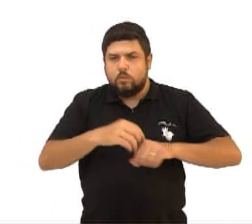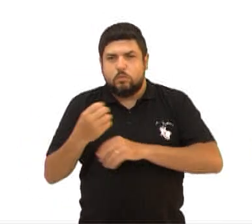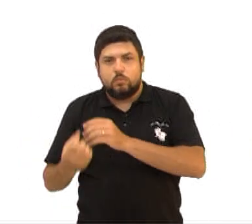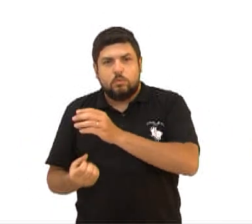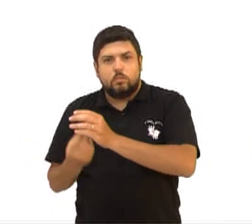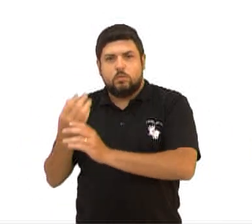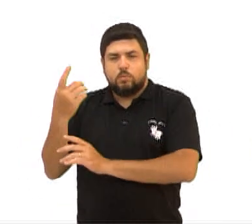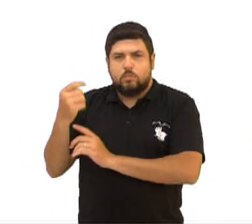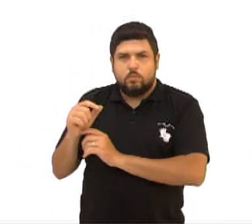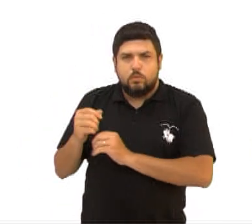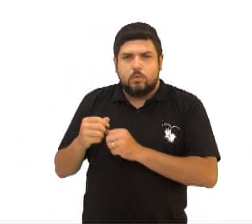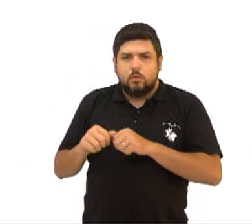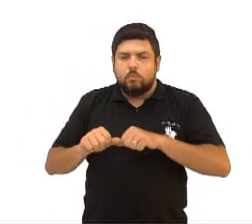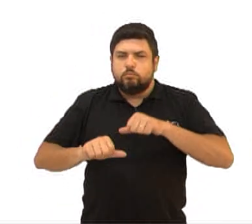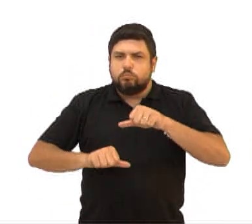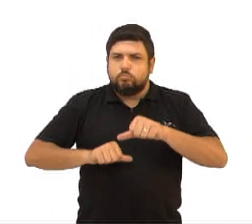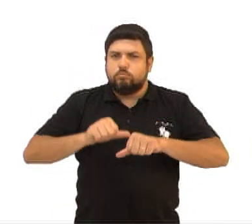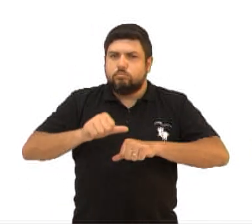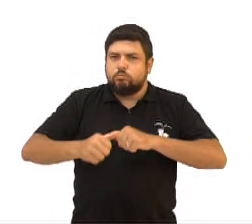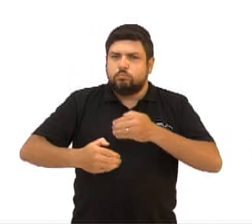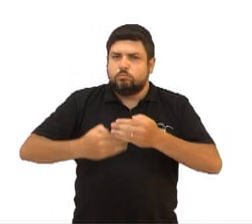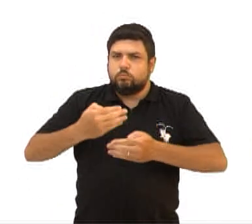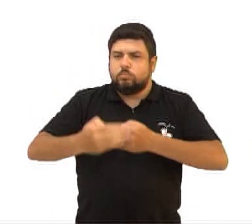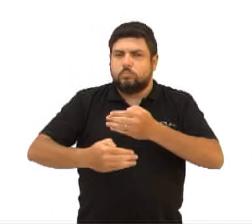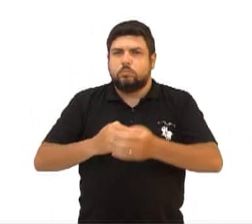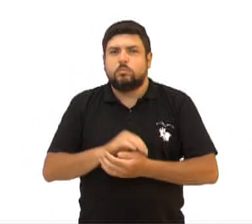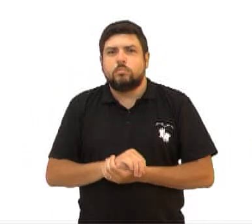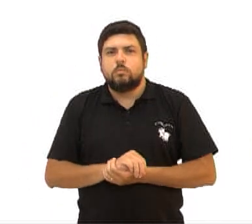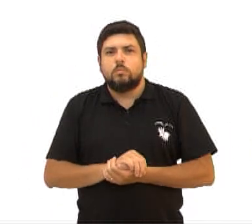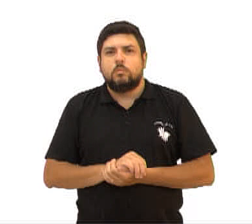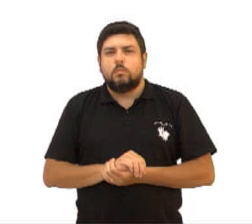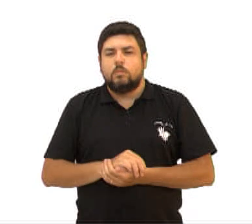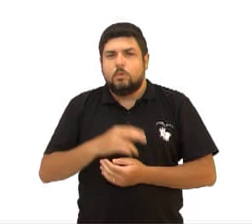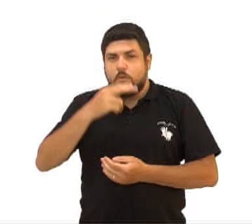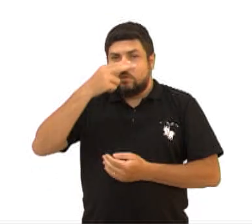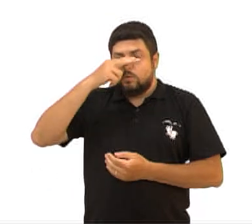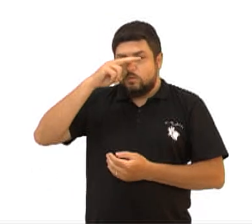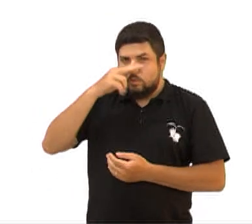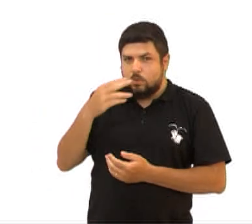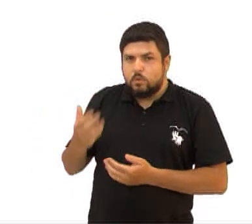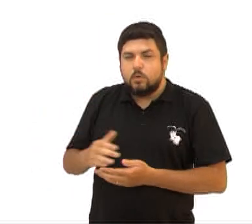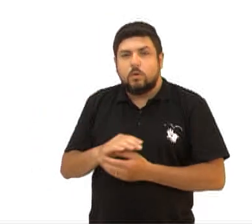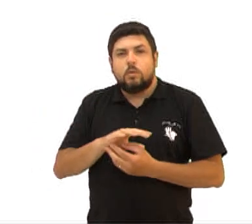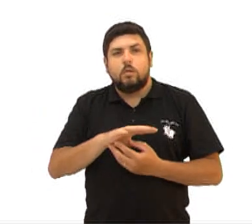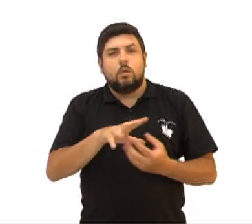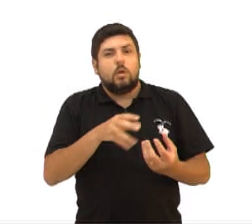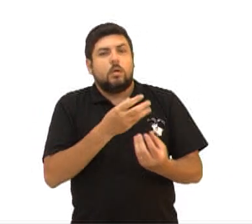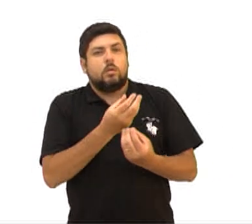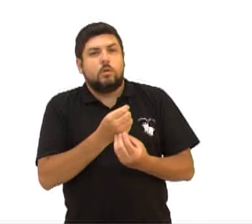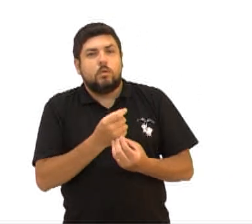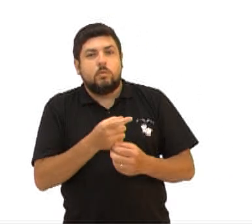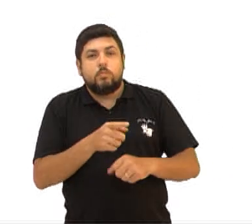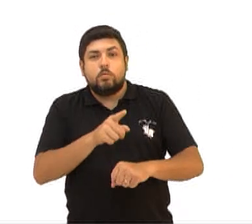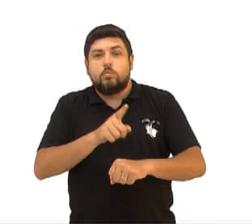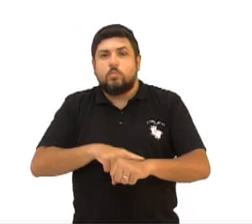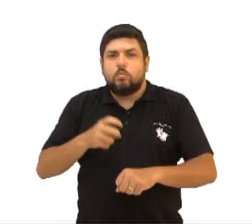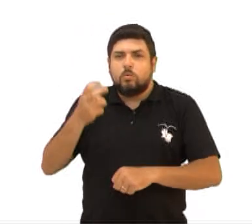mais intensivamente de estatuto. Para Hegel, a arte como um momento da cultura